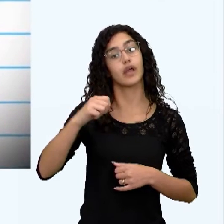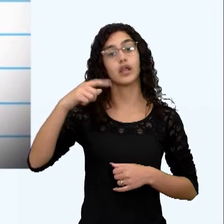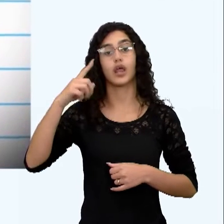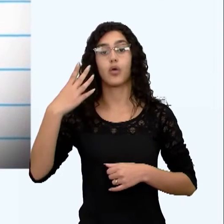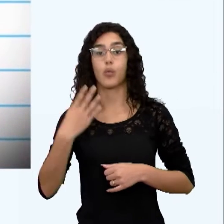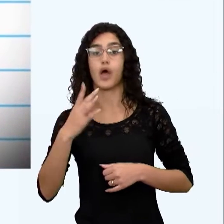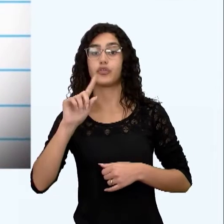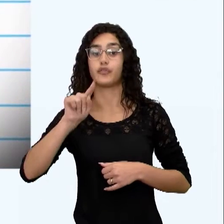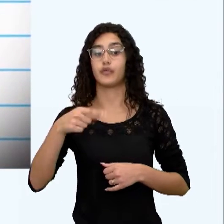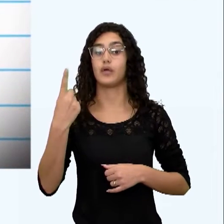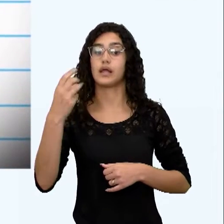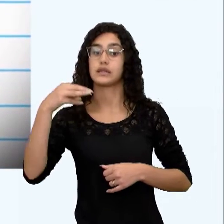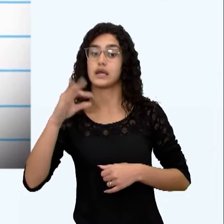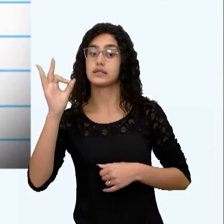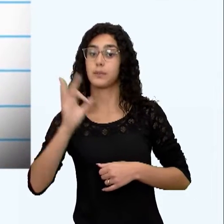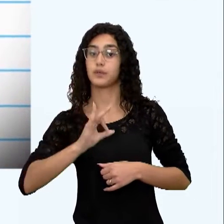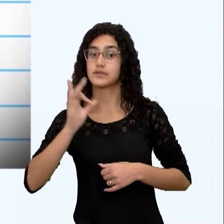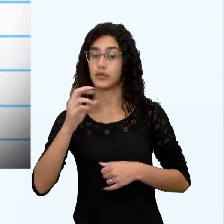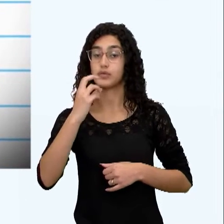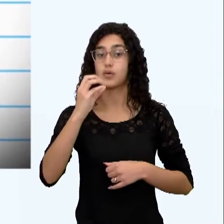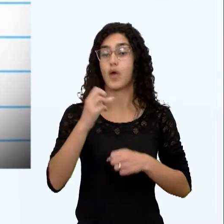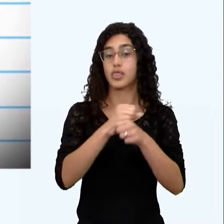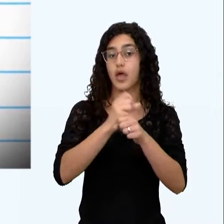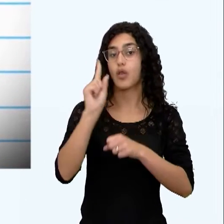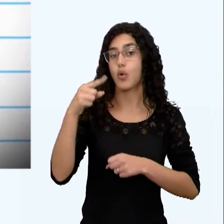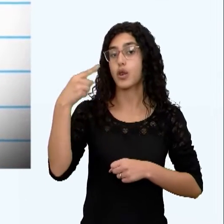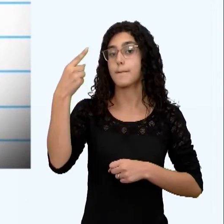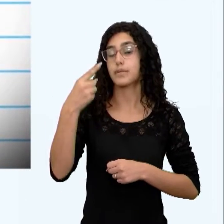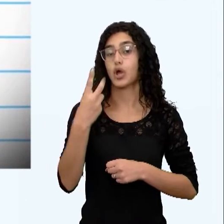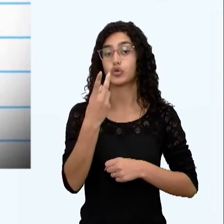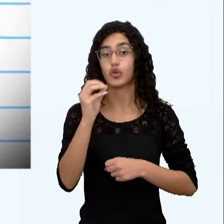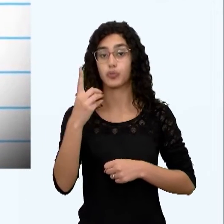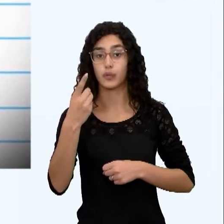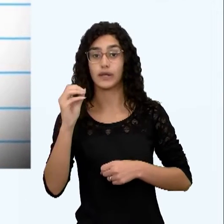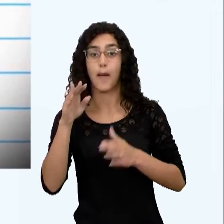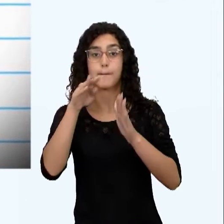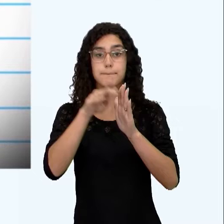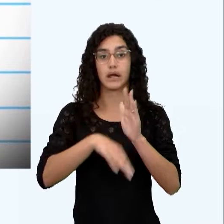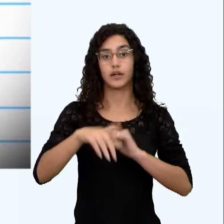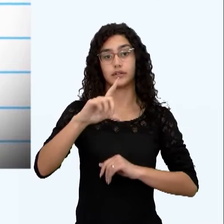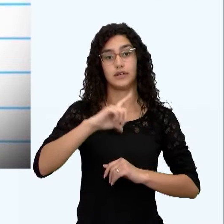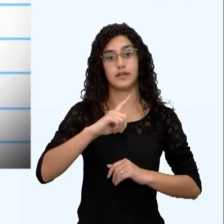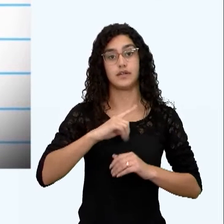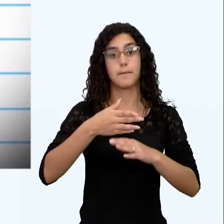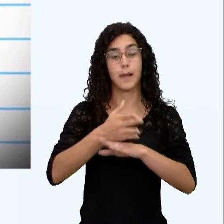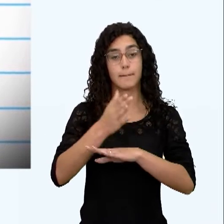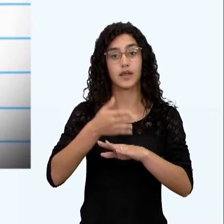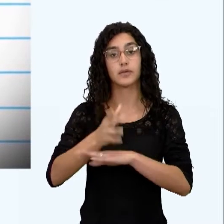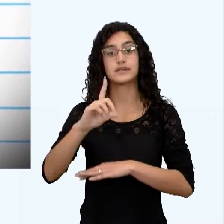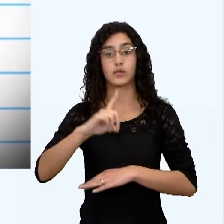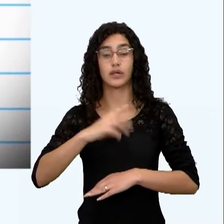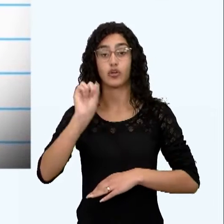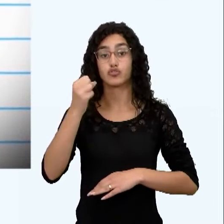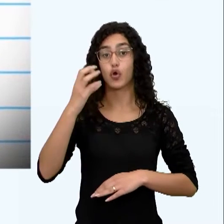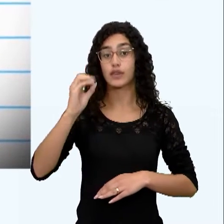94,13%. 50 anos depois, em 2010, esse número caiu para a ainda elevada participação de